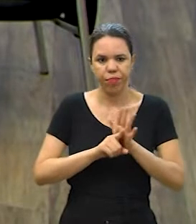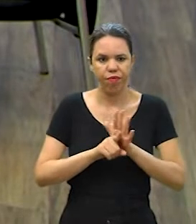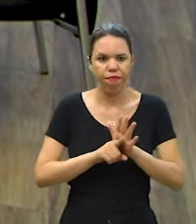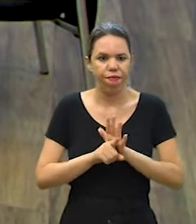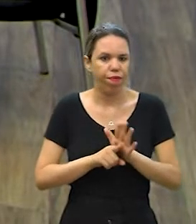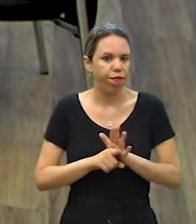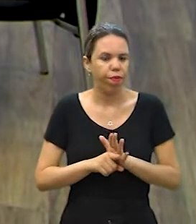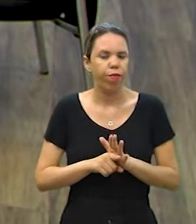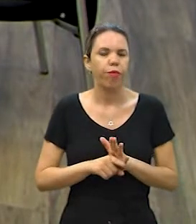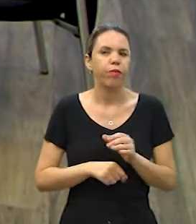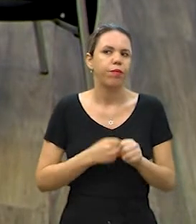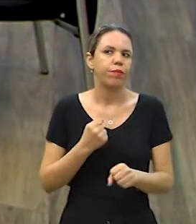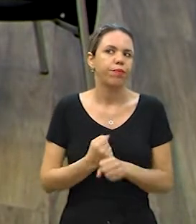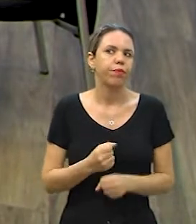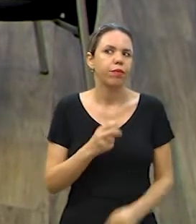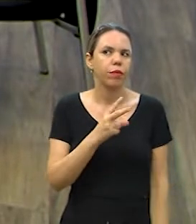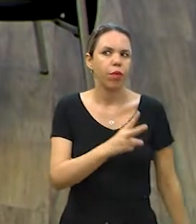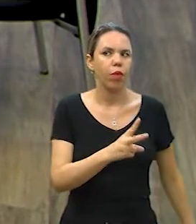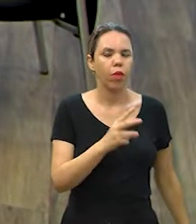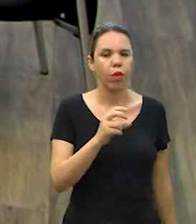levantamento, acho que foi em